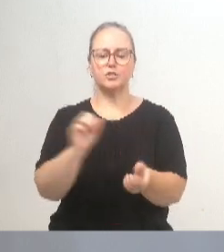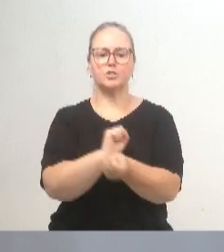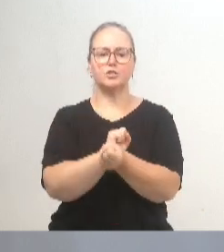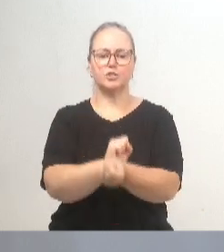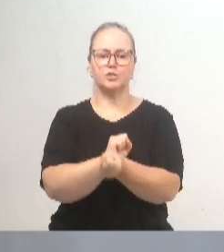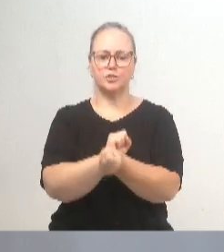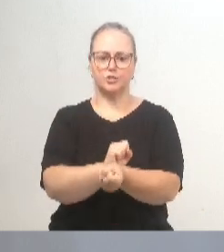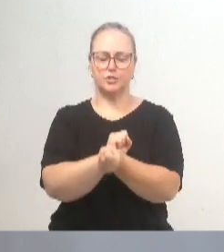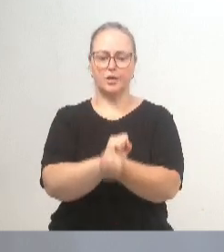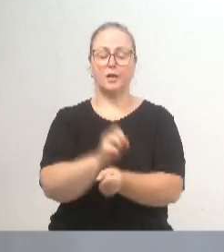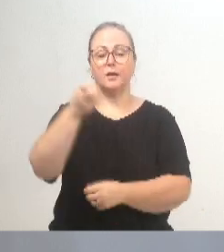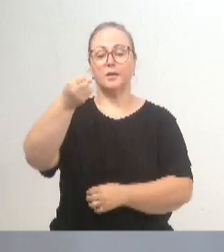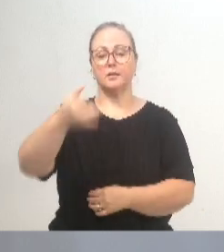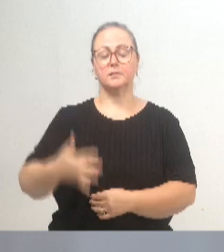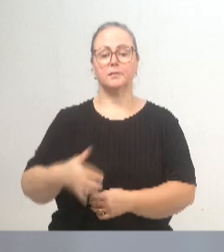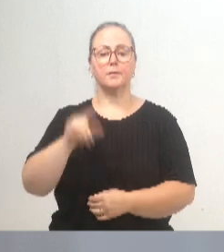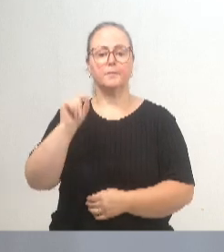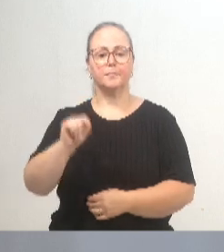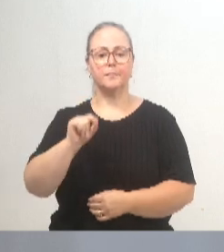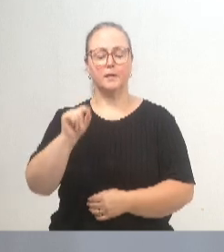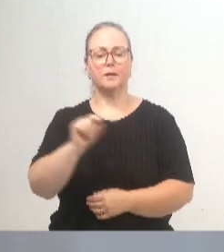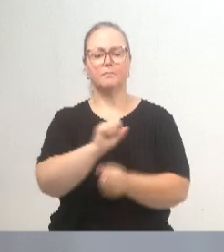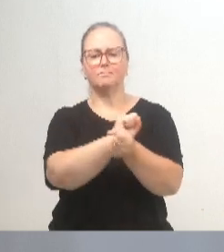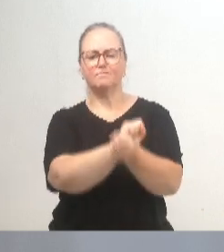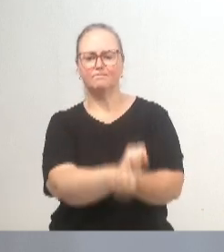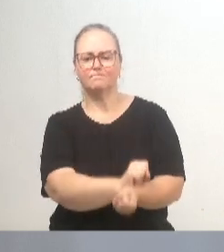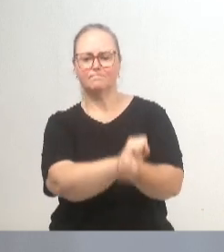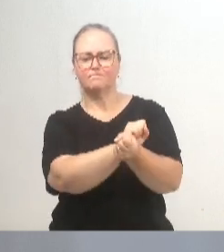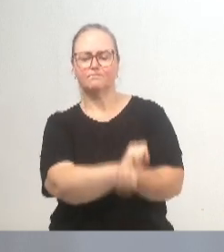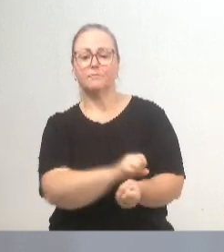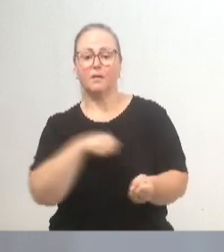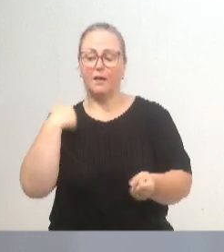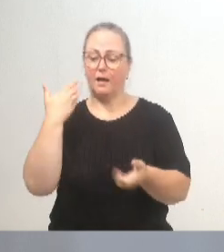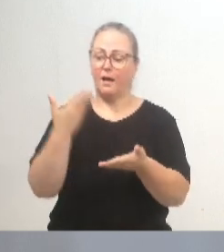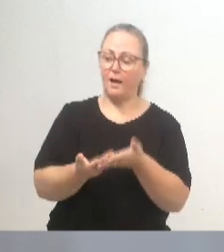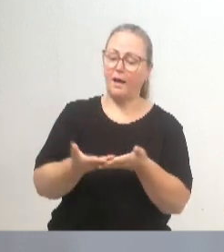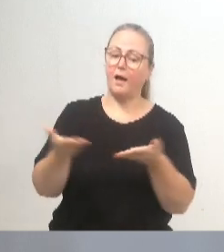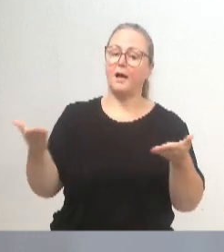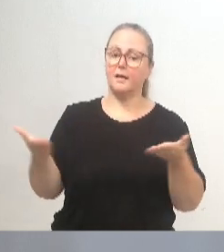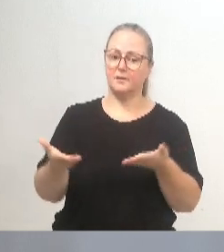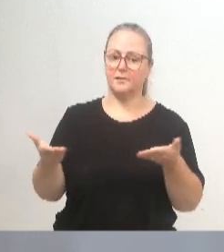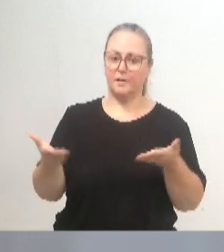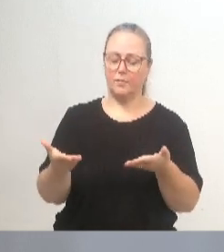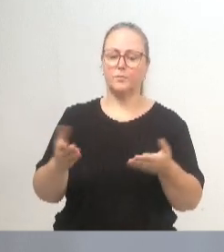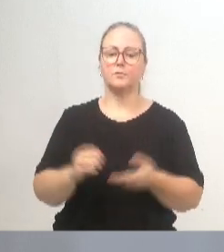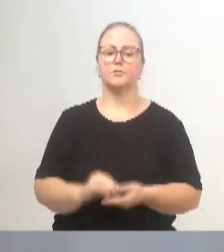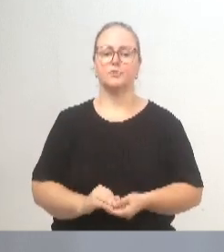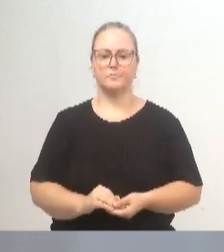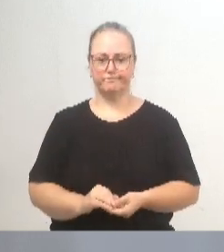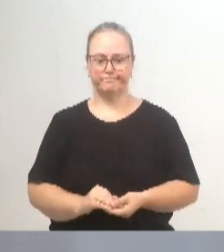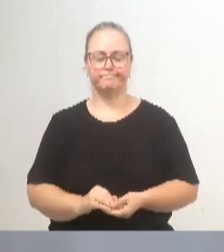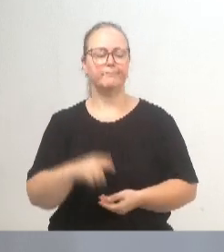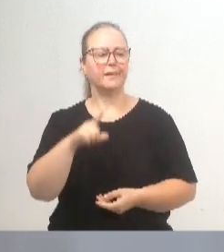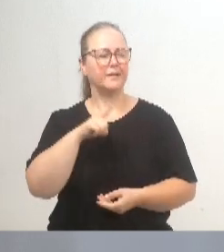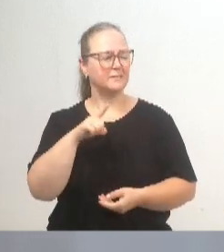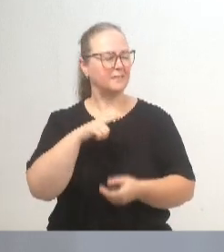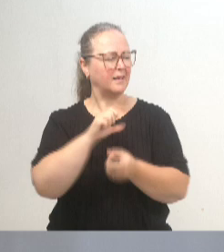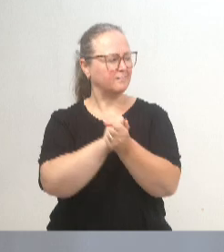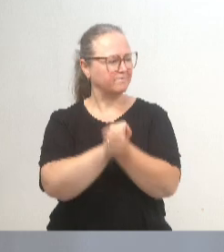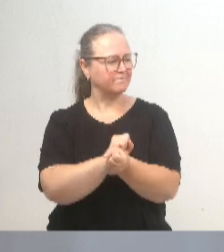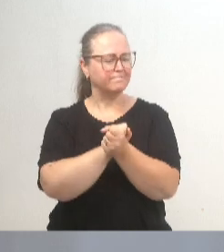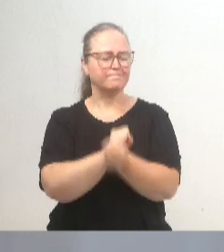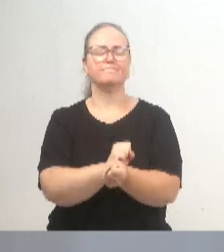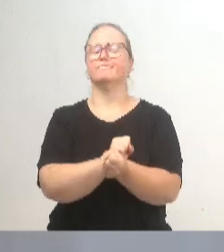que diz em relação a uma escravidão que a gente ainda vive, que é a escravidão moderna. Aquela escravidão que muitas